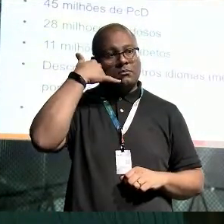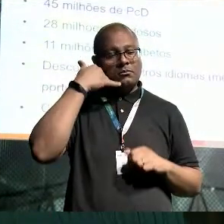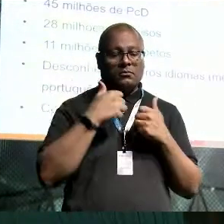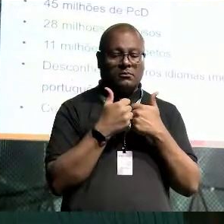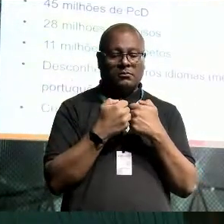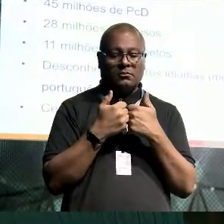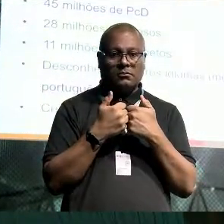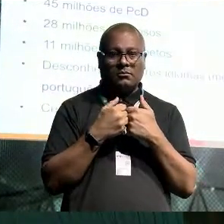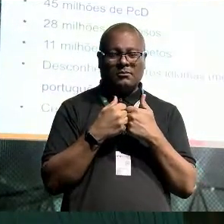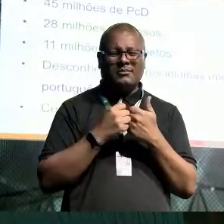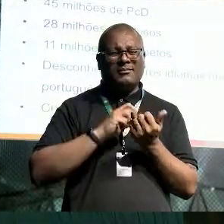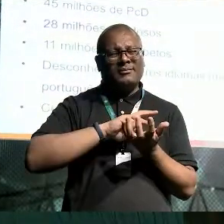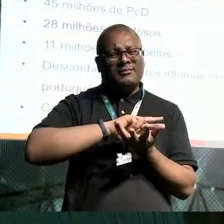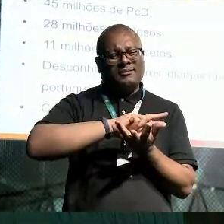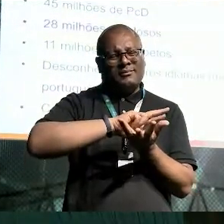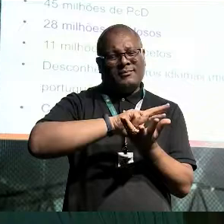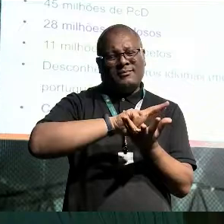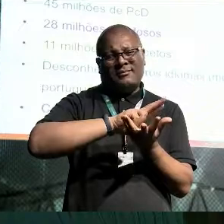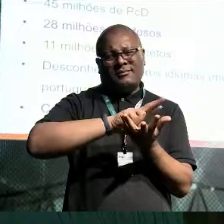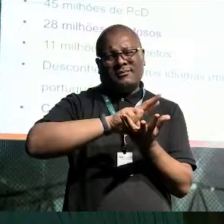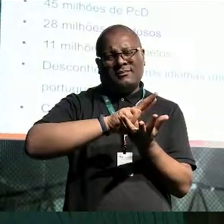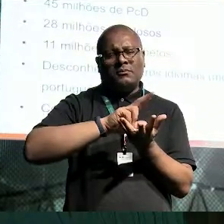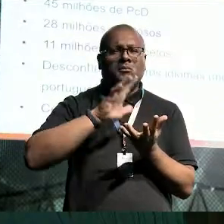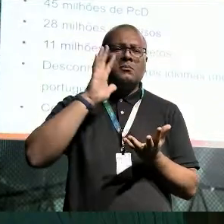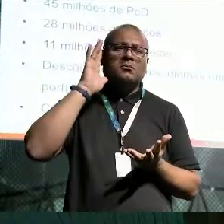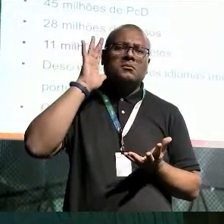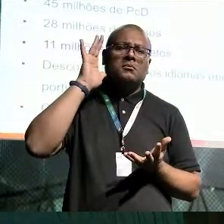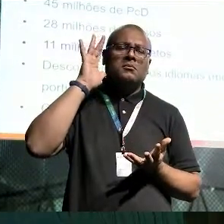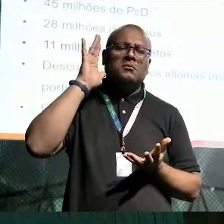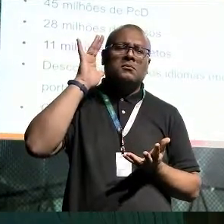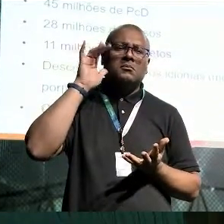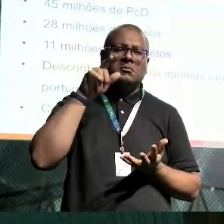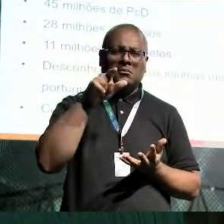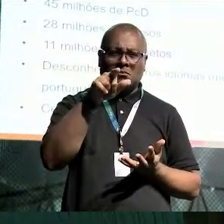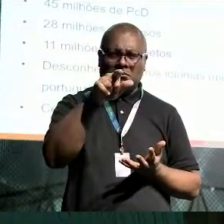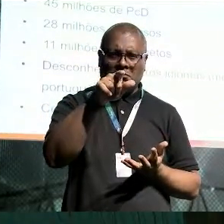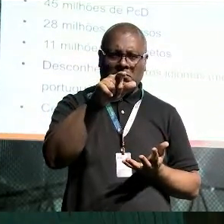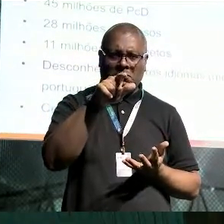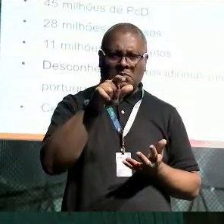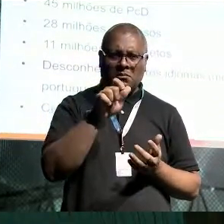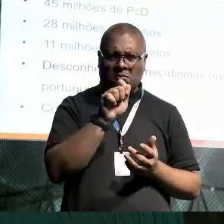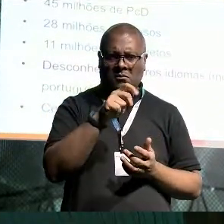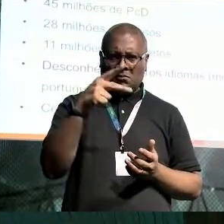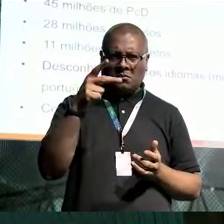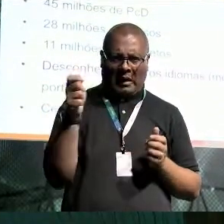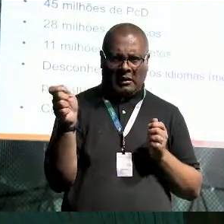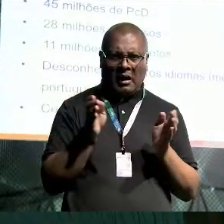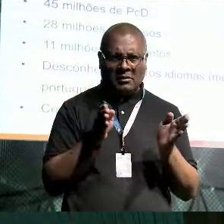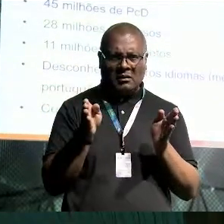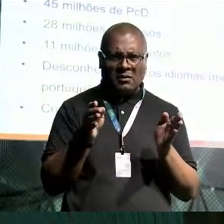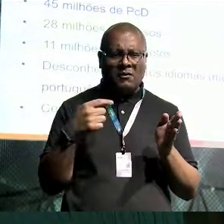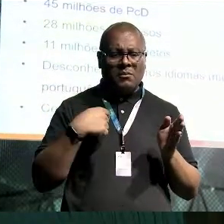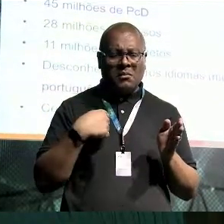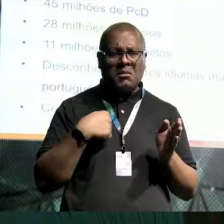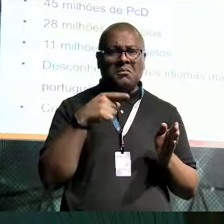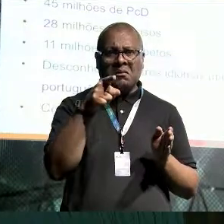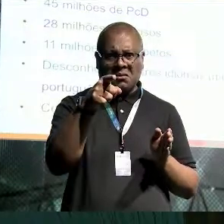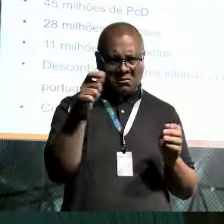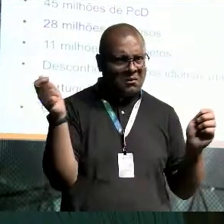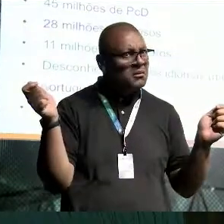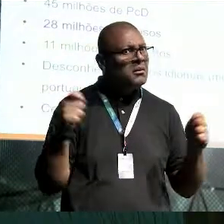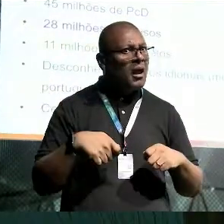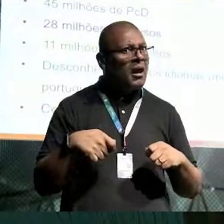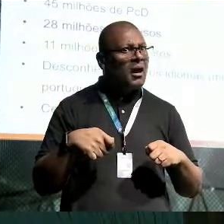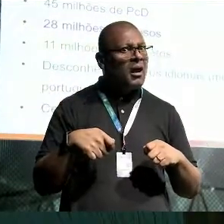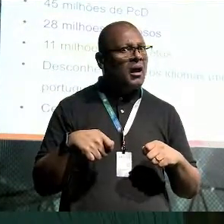fazer diversas coisas. E se a gente parar um pouquinho para pensar, será que os nossos aplicativos são acessíveis para a gente? Será que eles